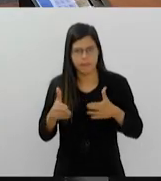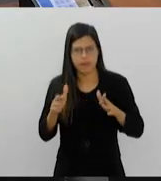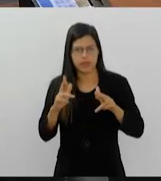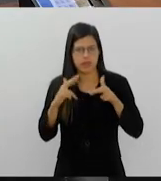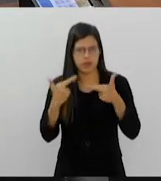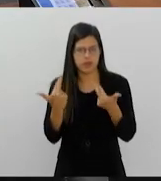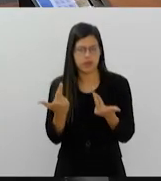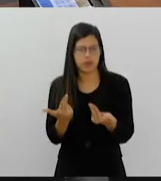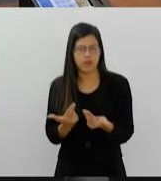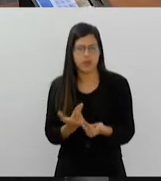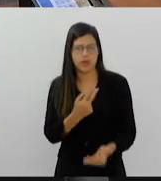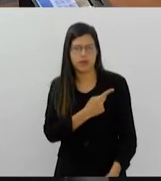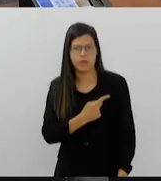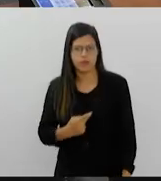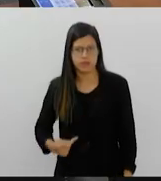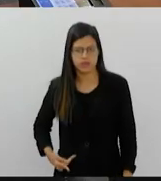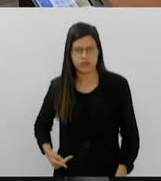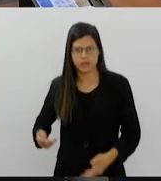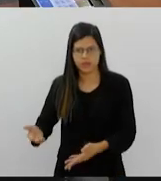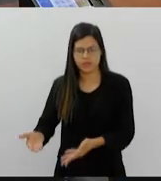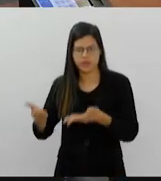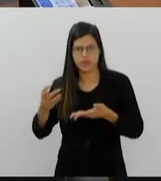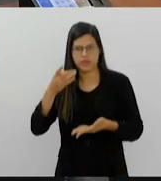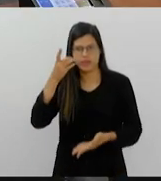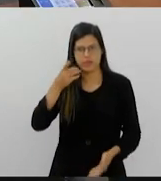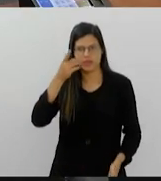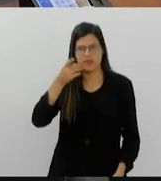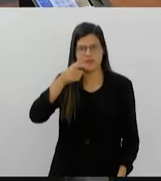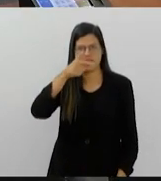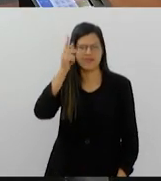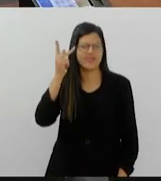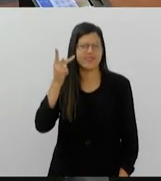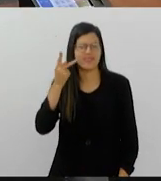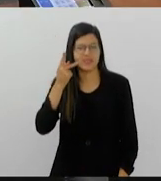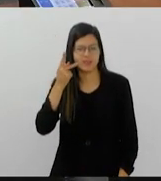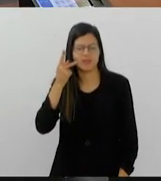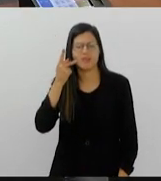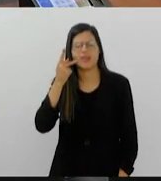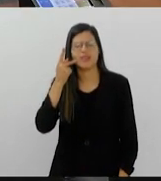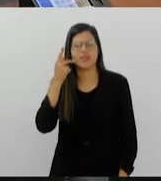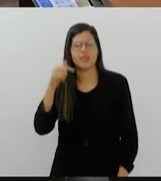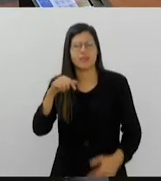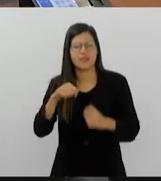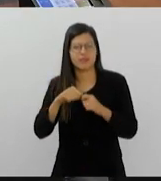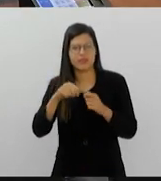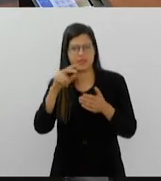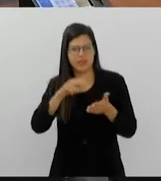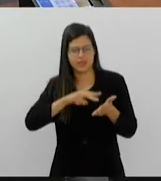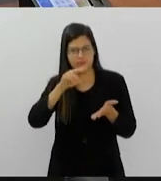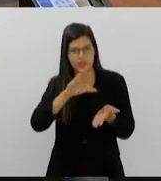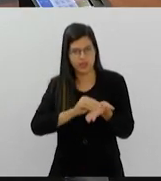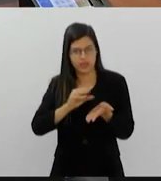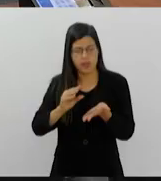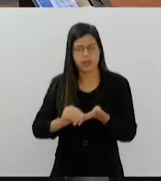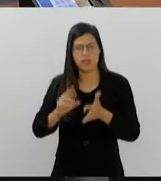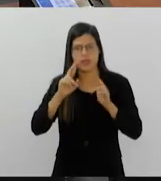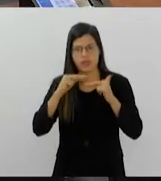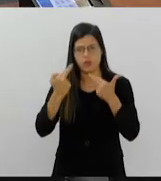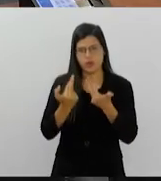sessão. A presidência convida o nobre deputado Luiz Paulo Corrêa da Rocha para fazer a leitura da ata da sessão